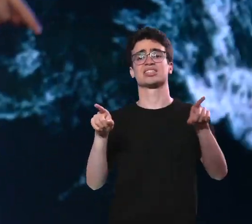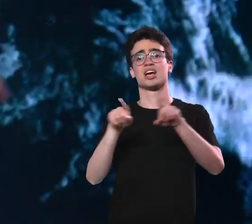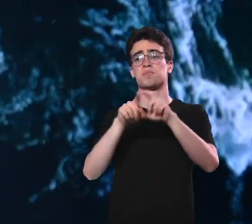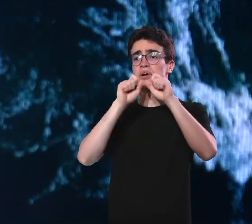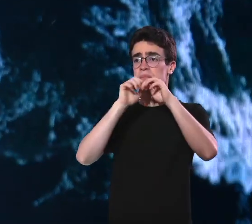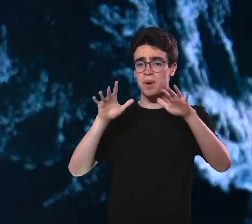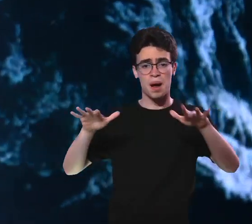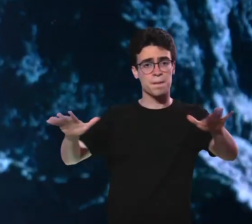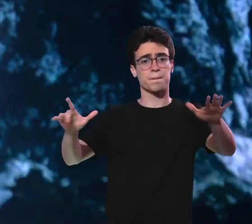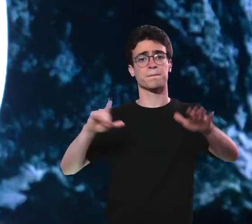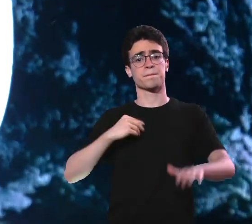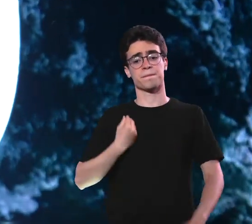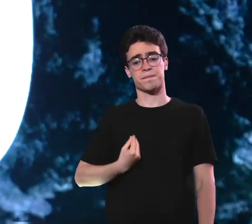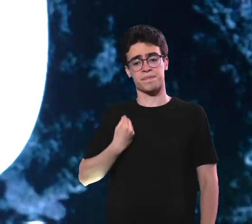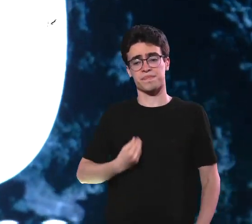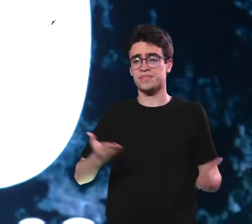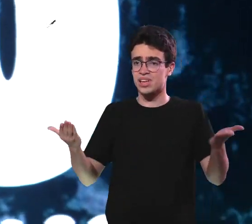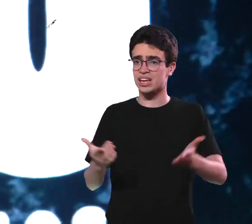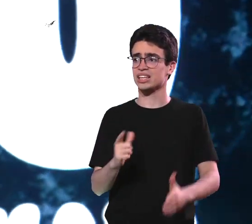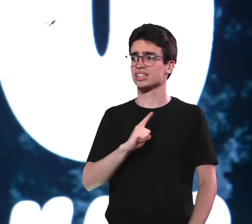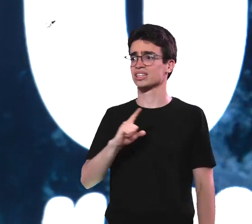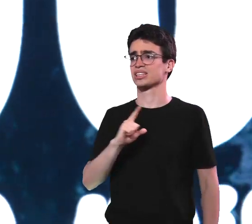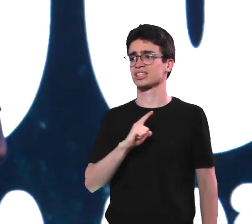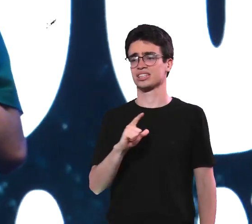neste lugar.